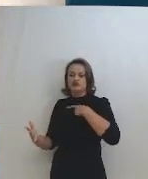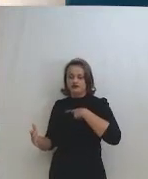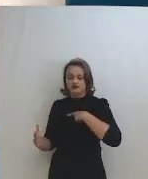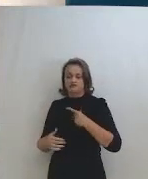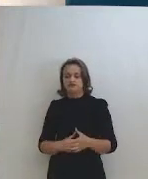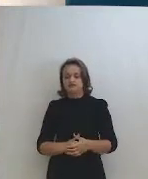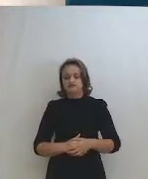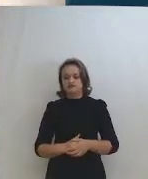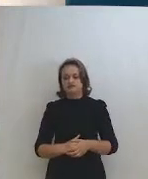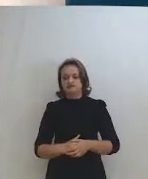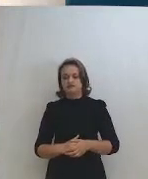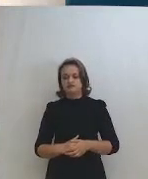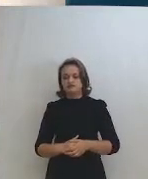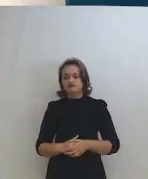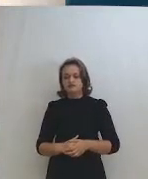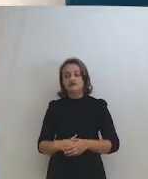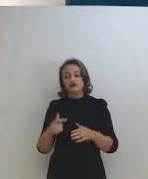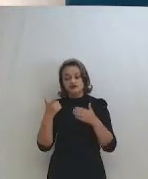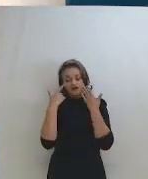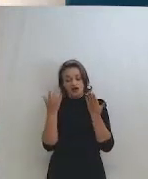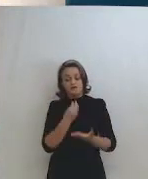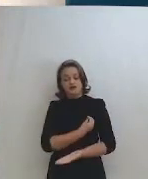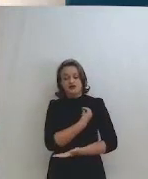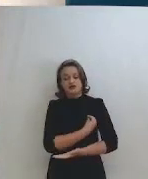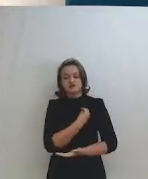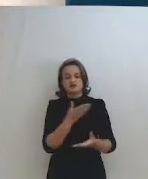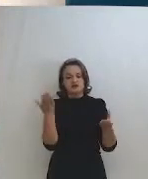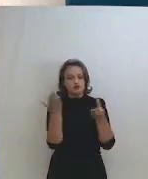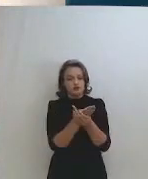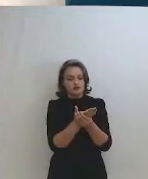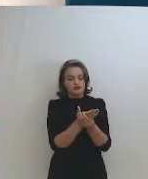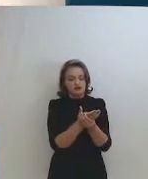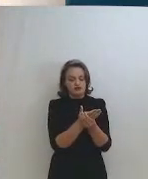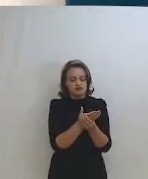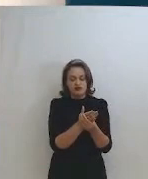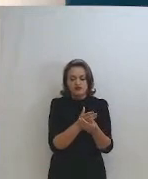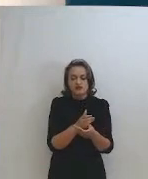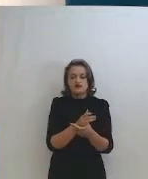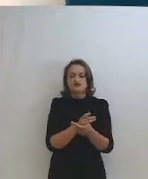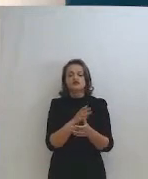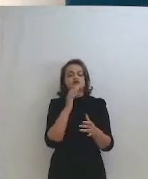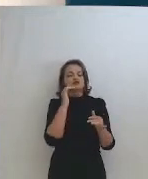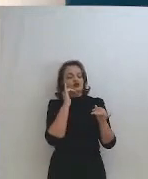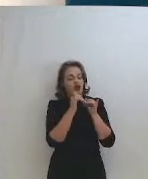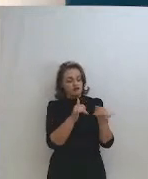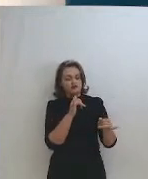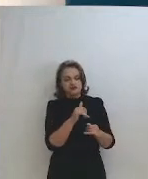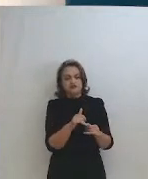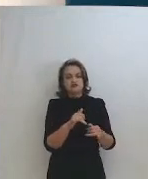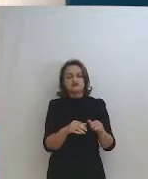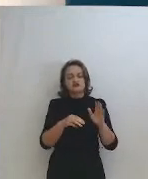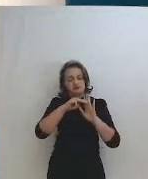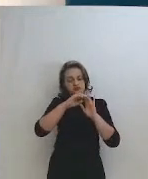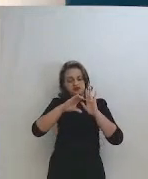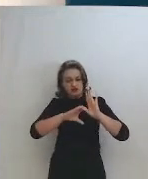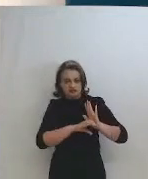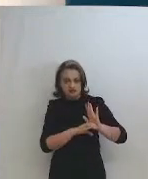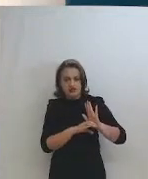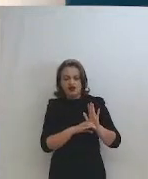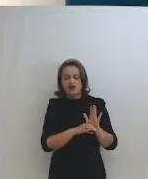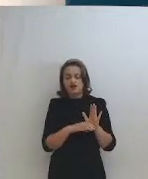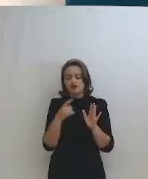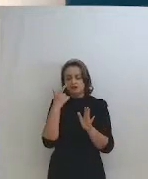a presença nos autos do constrangimento ilegal que se consubstancia na vigência de uma medida cautelar que se mostra ad